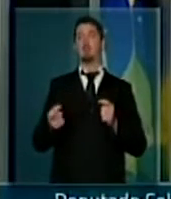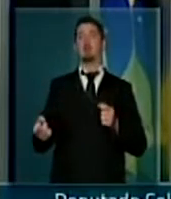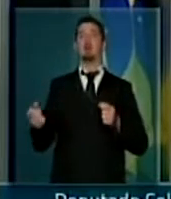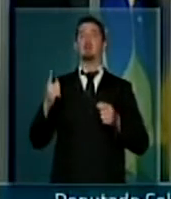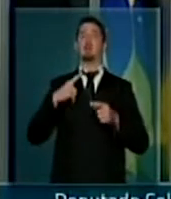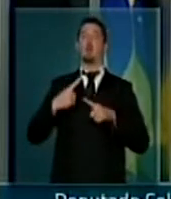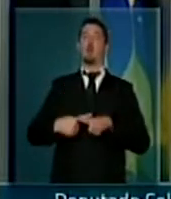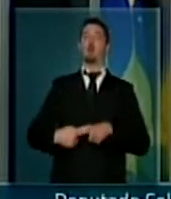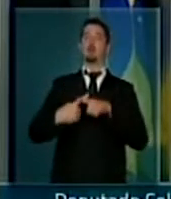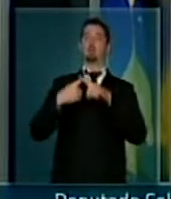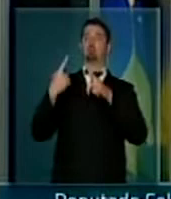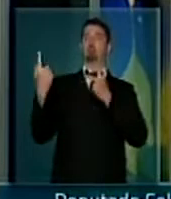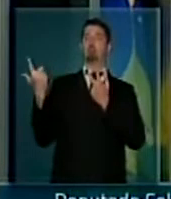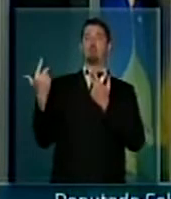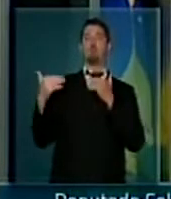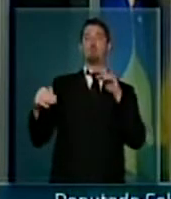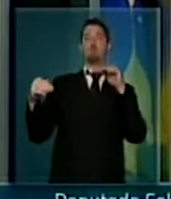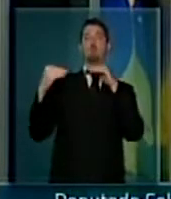a ser competitiva.